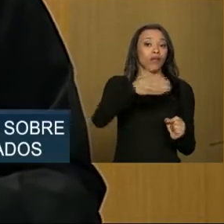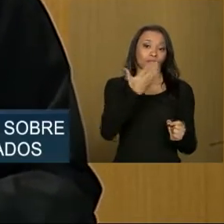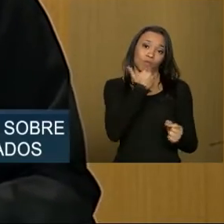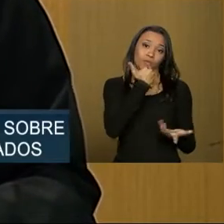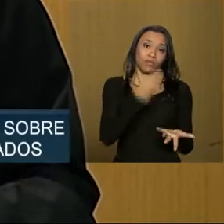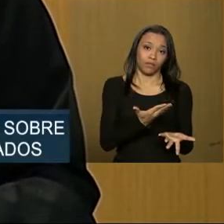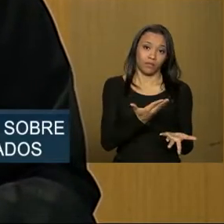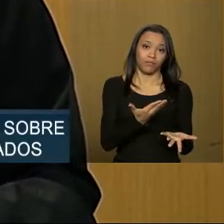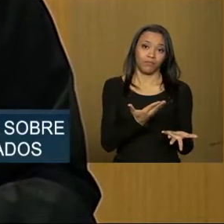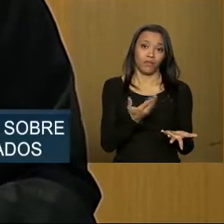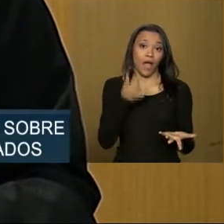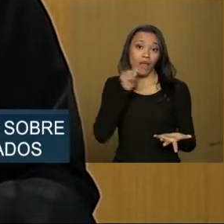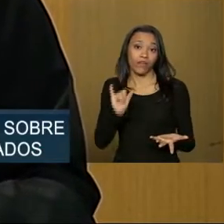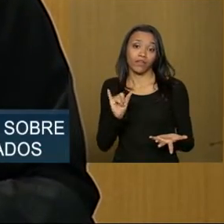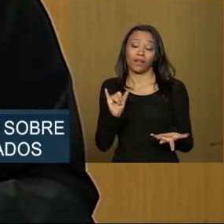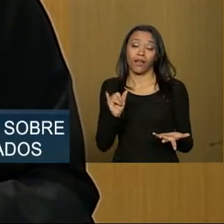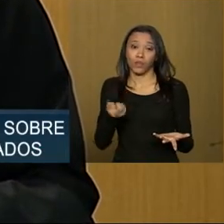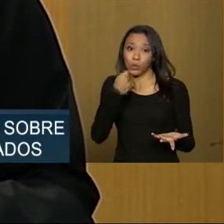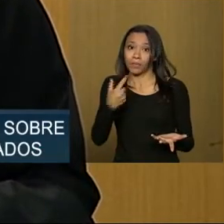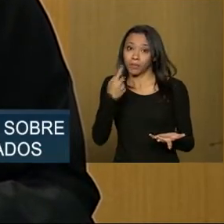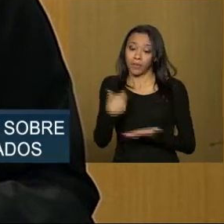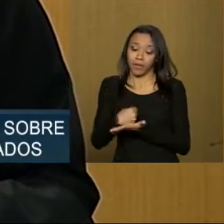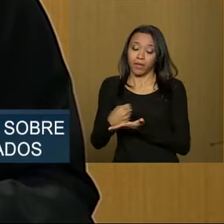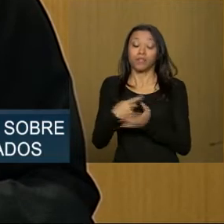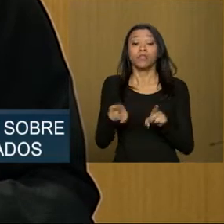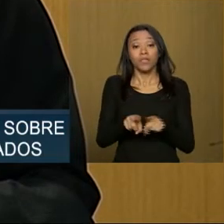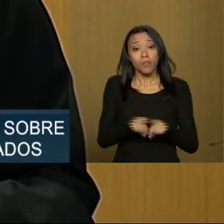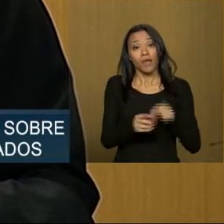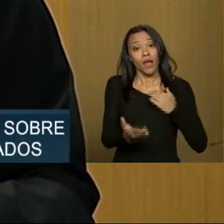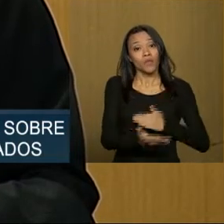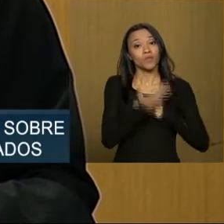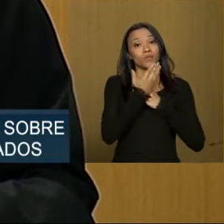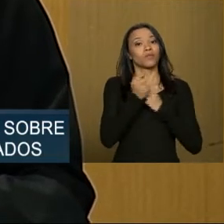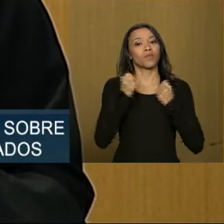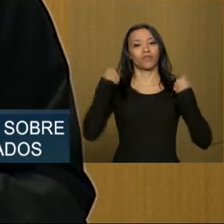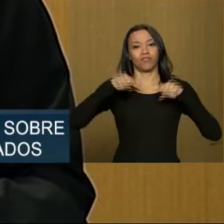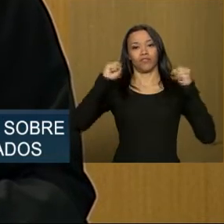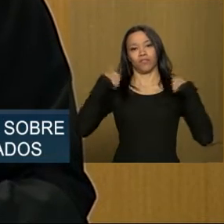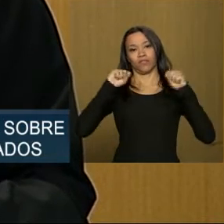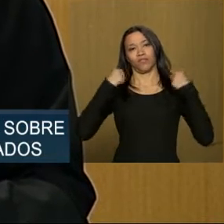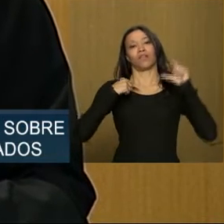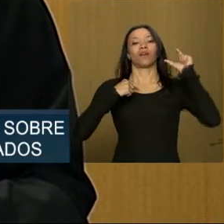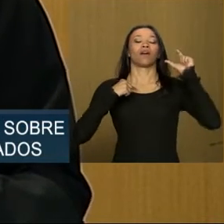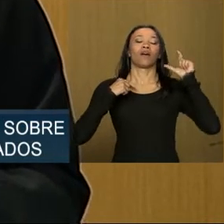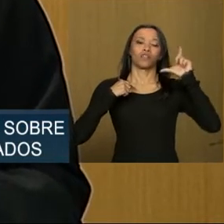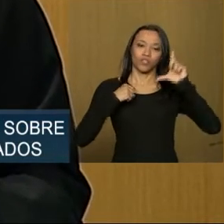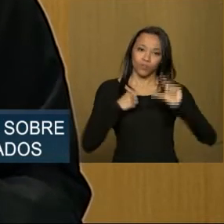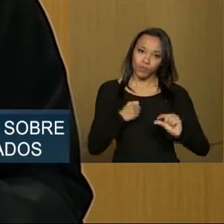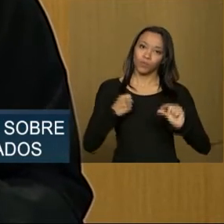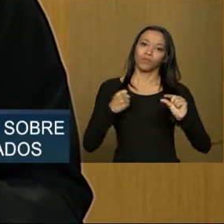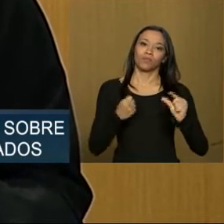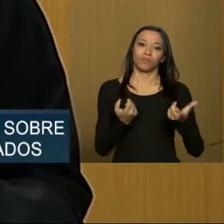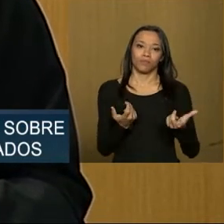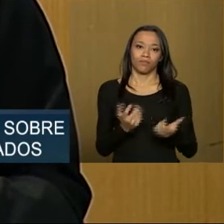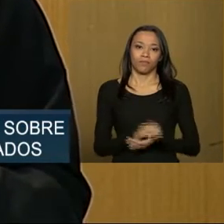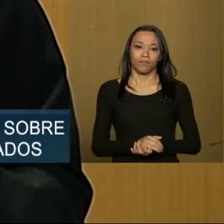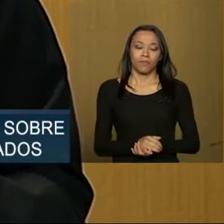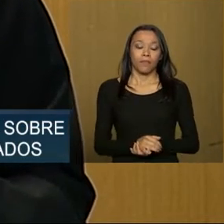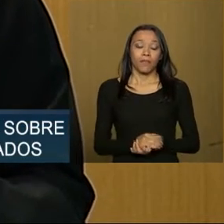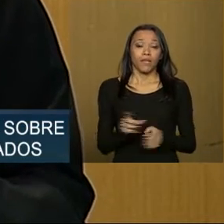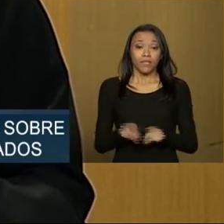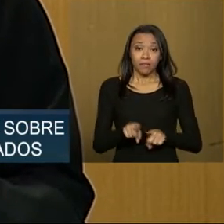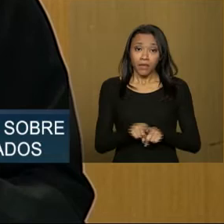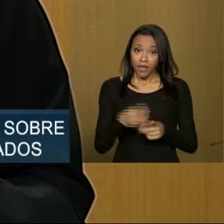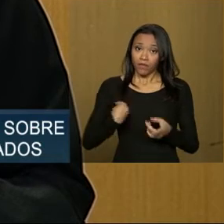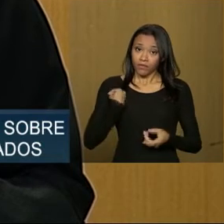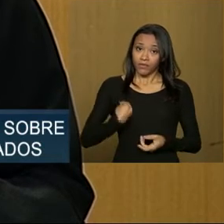e também atividade física com regularidade, aumentando também a expectativa de vida,